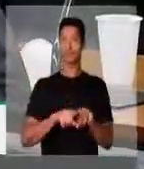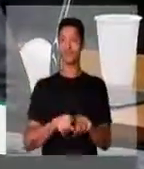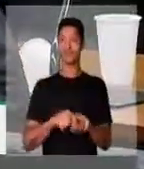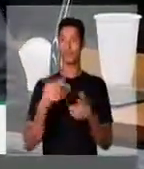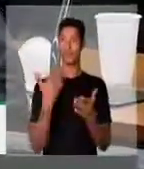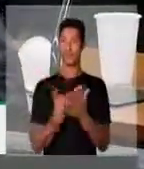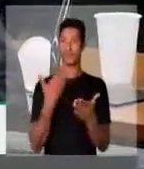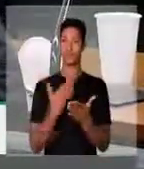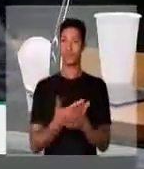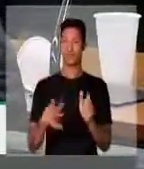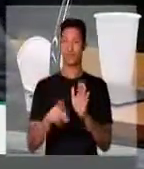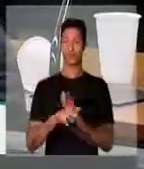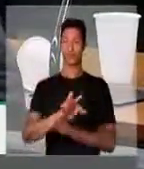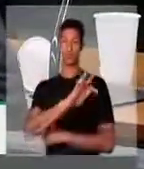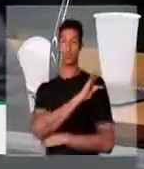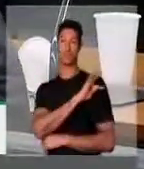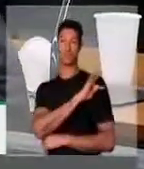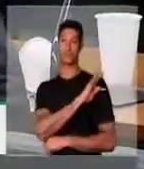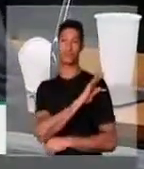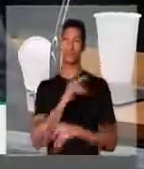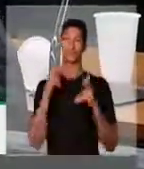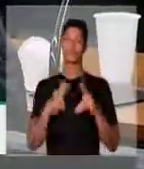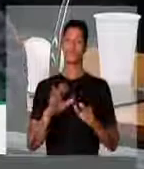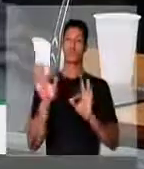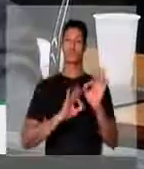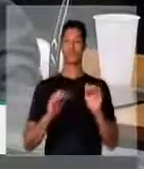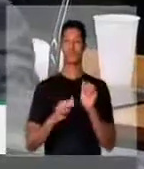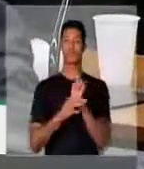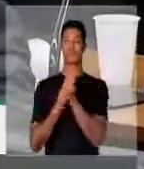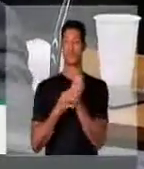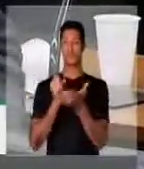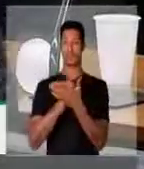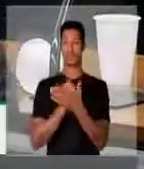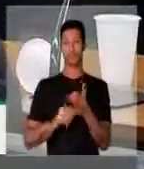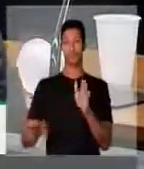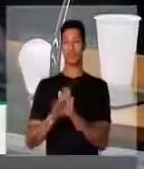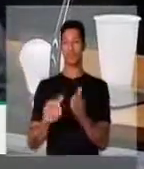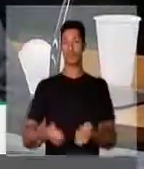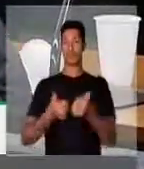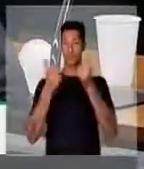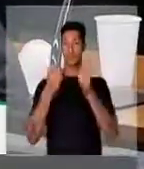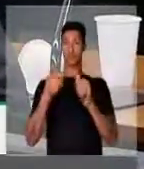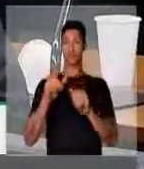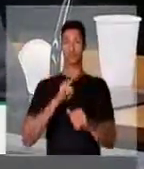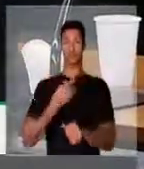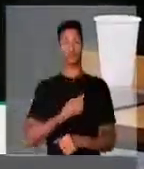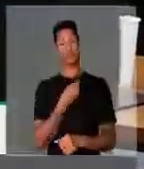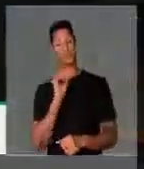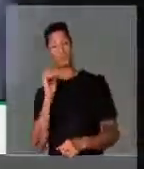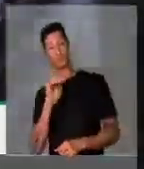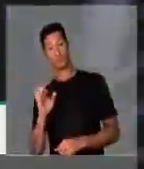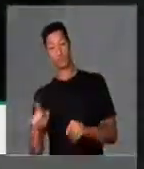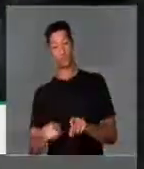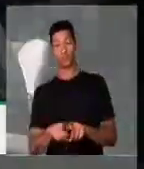os estudos de natureza técnica como um órgão de controle e chegar ao resultado da existência ou não,